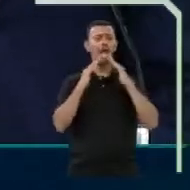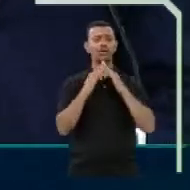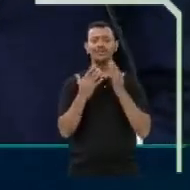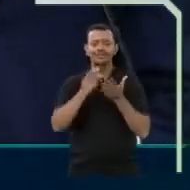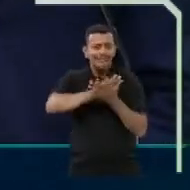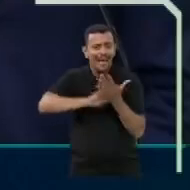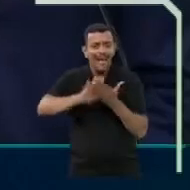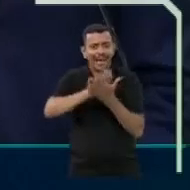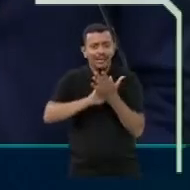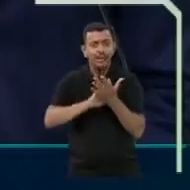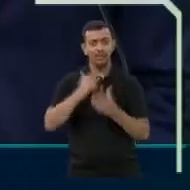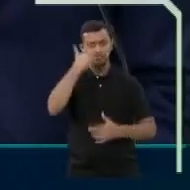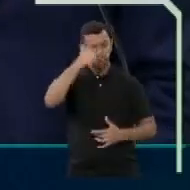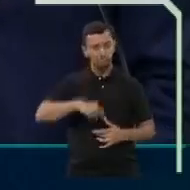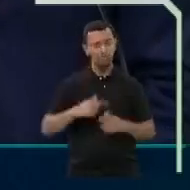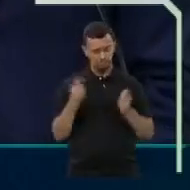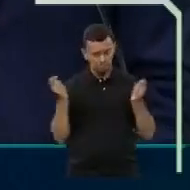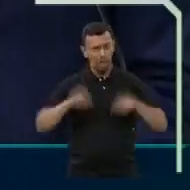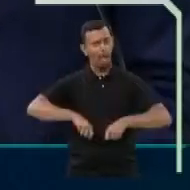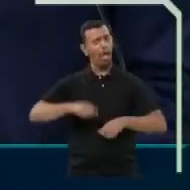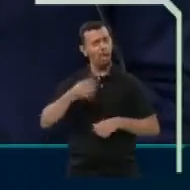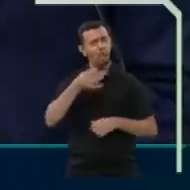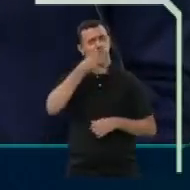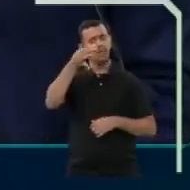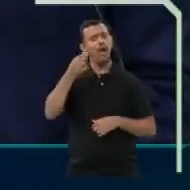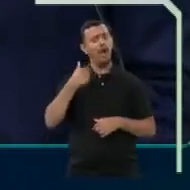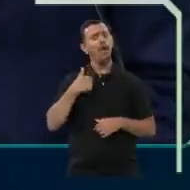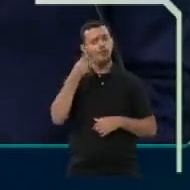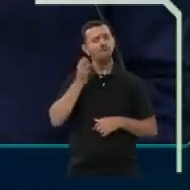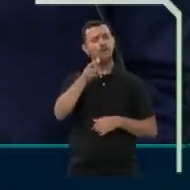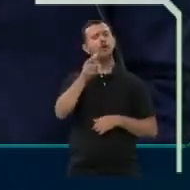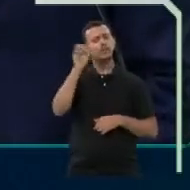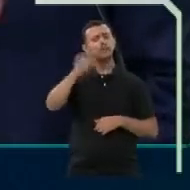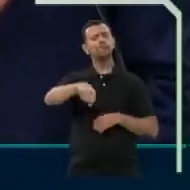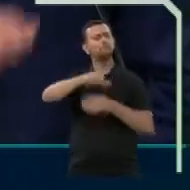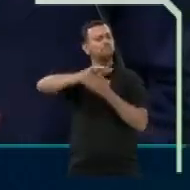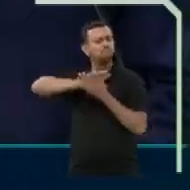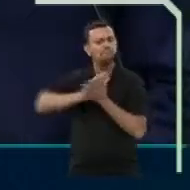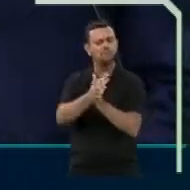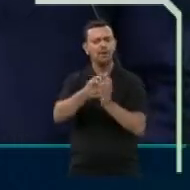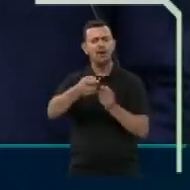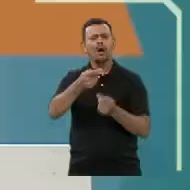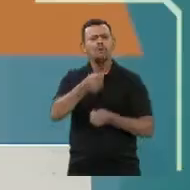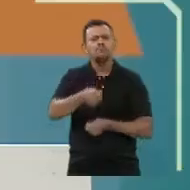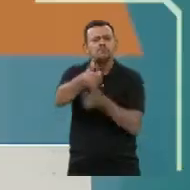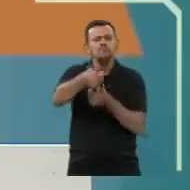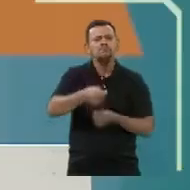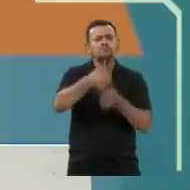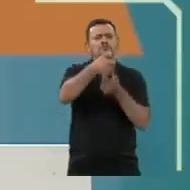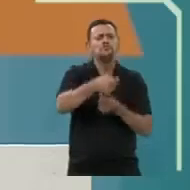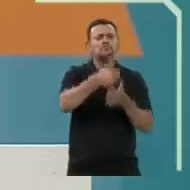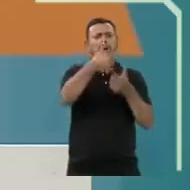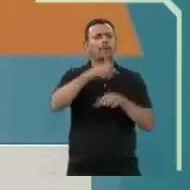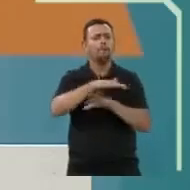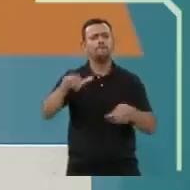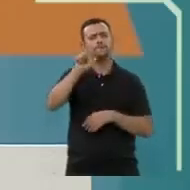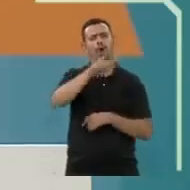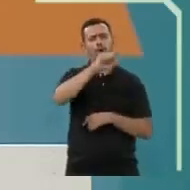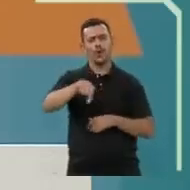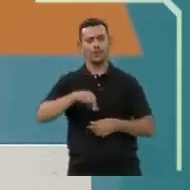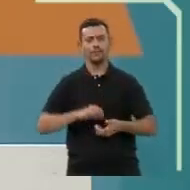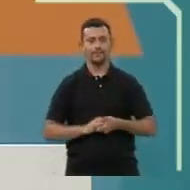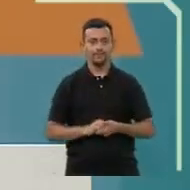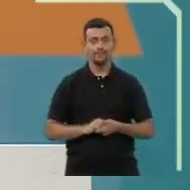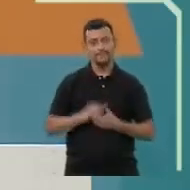ter autoridade e dizer: vou sim acabar com o privilégio de todas as autoridades. E